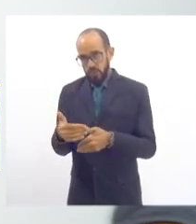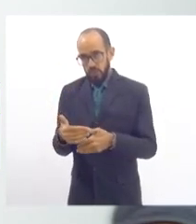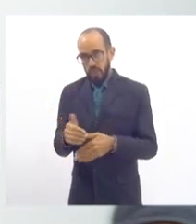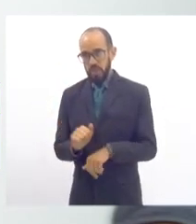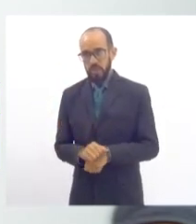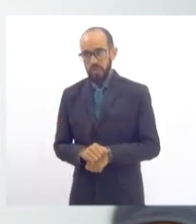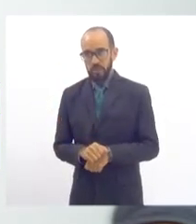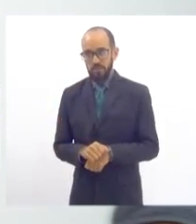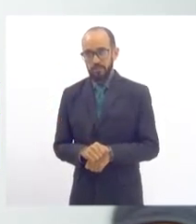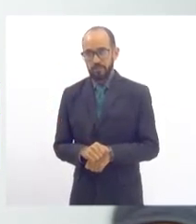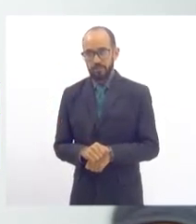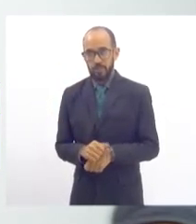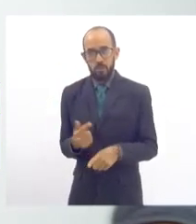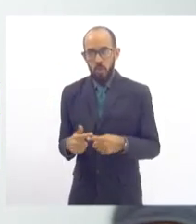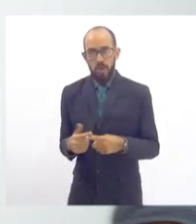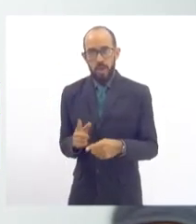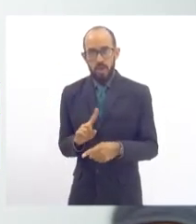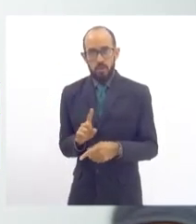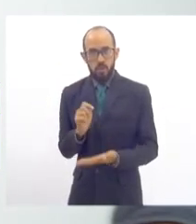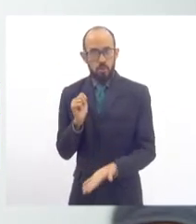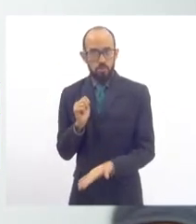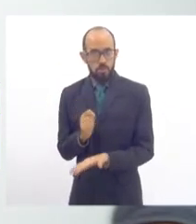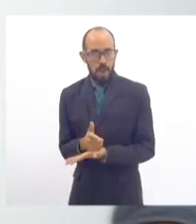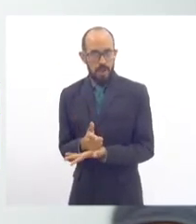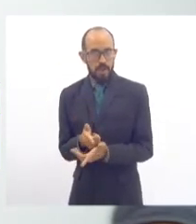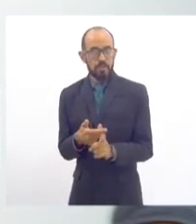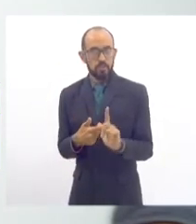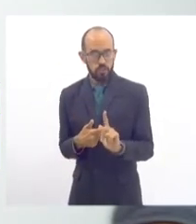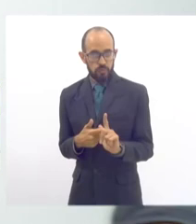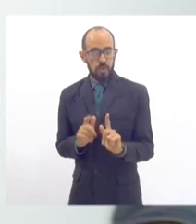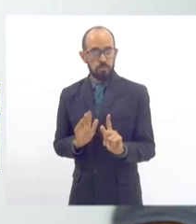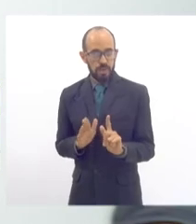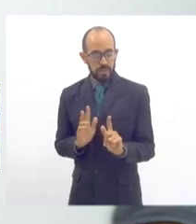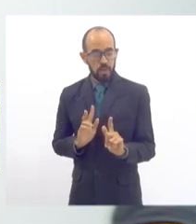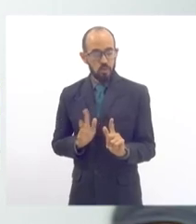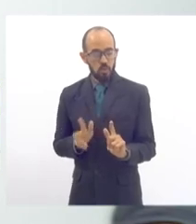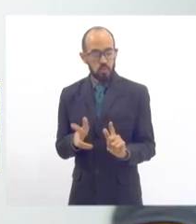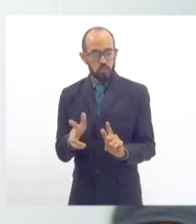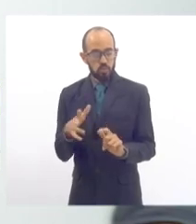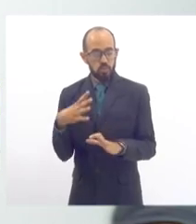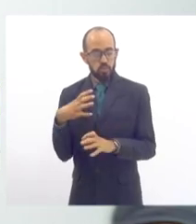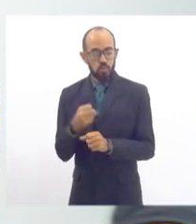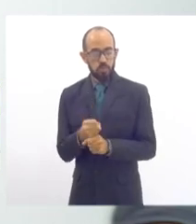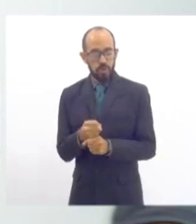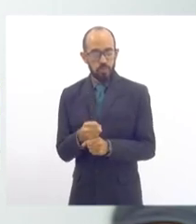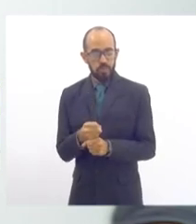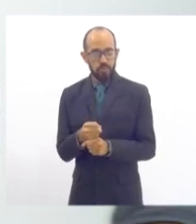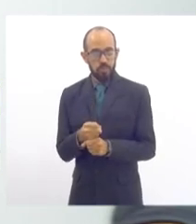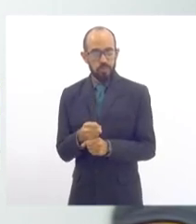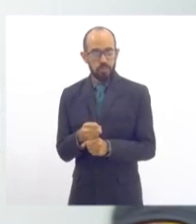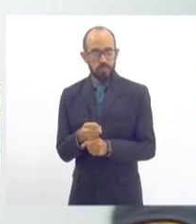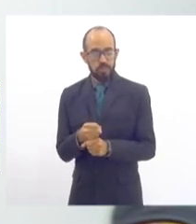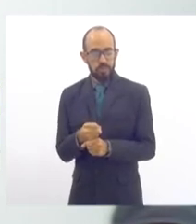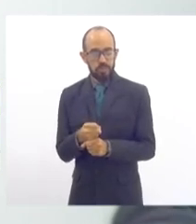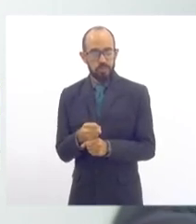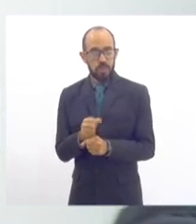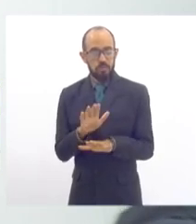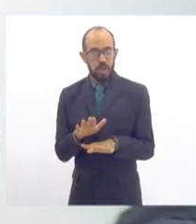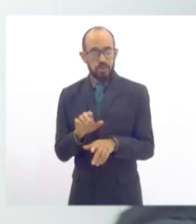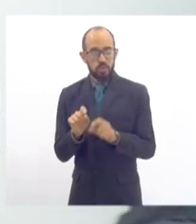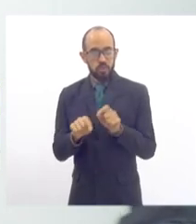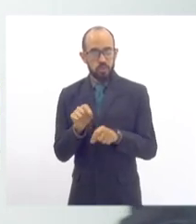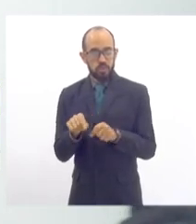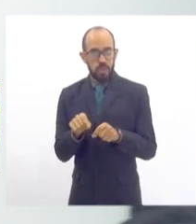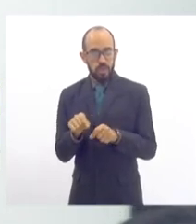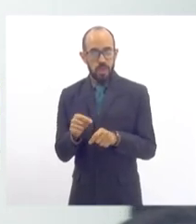porque ele não paga a dívida, que, eu repito, segue contando. Inclusive, nós estamos, nesse momento, debatendo o fato de que a dívida vai